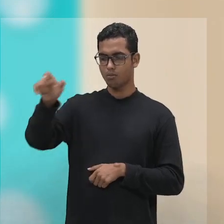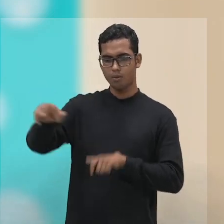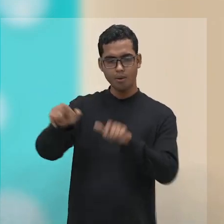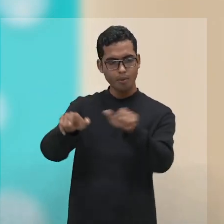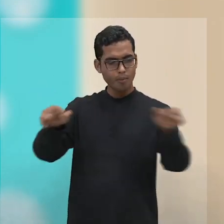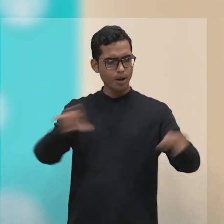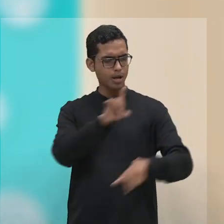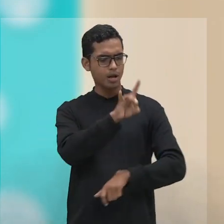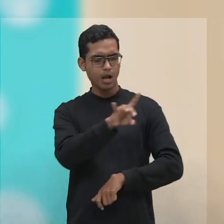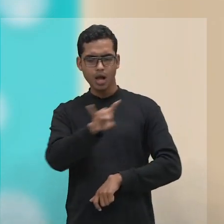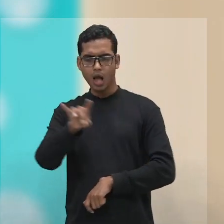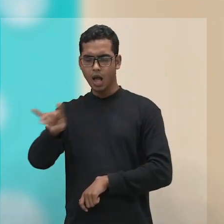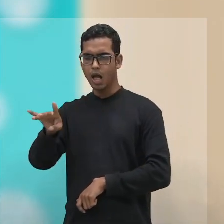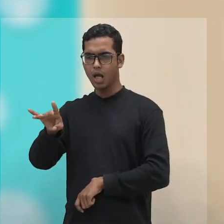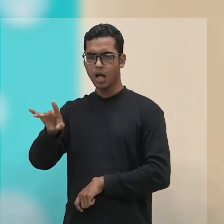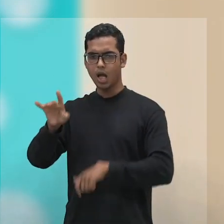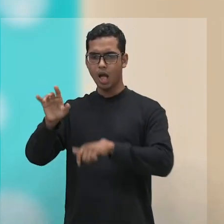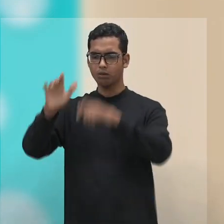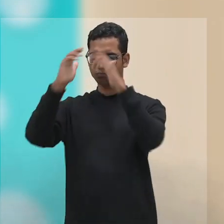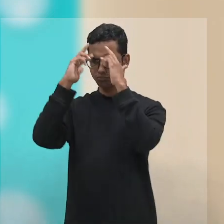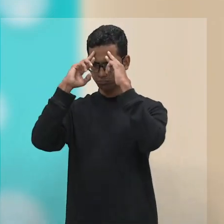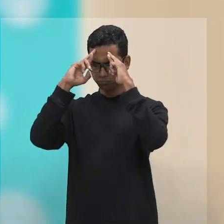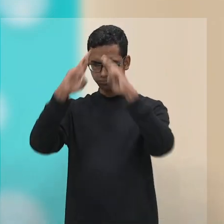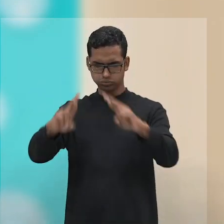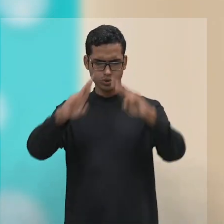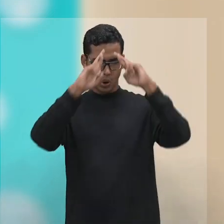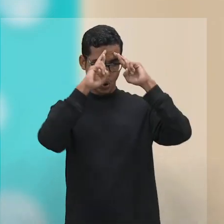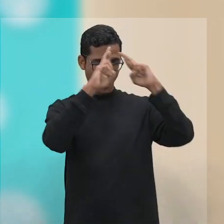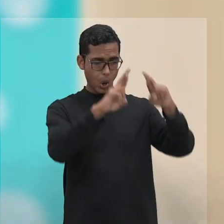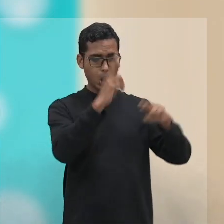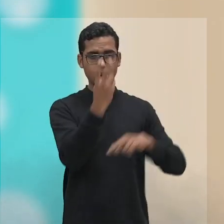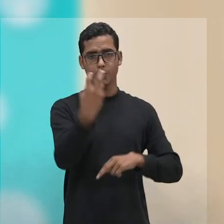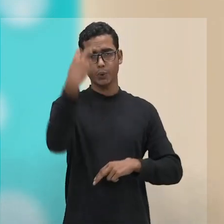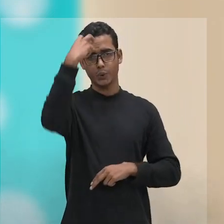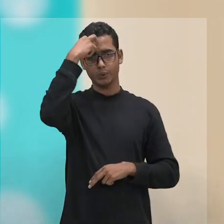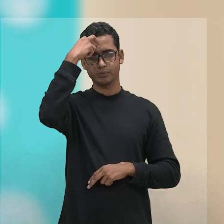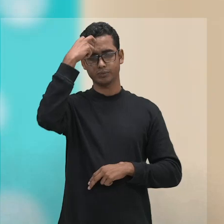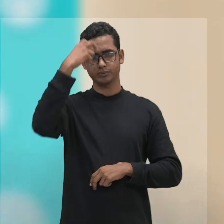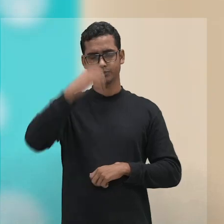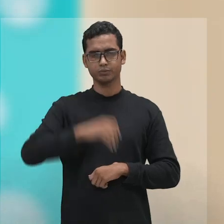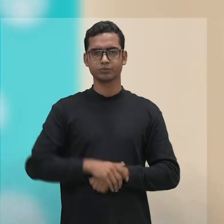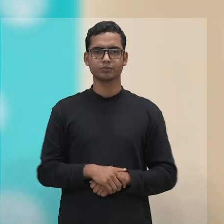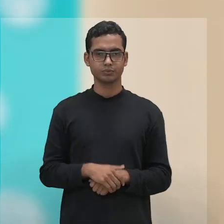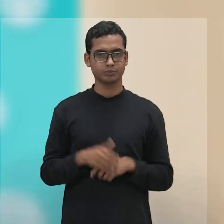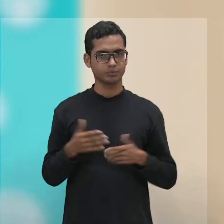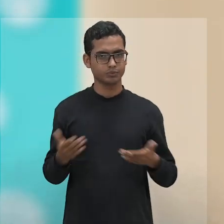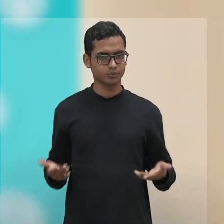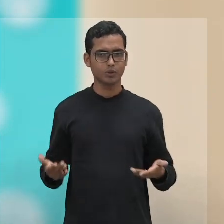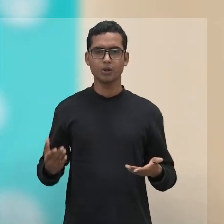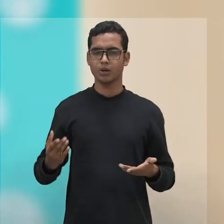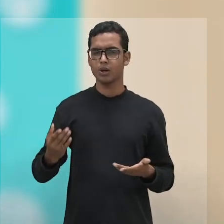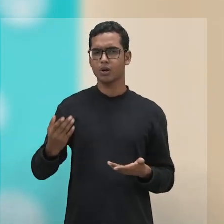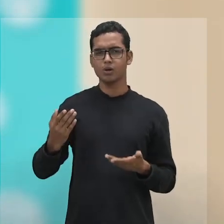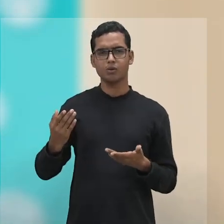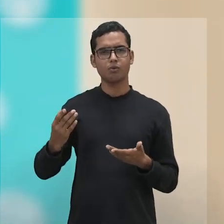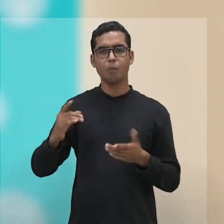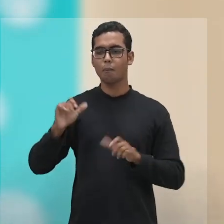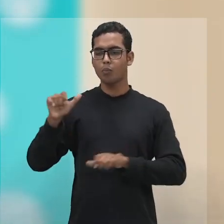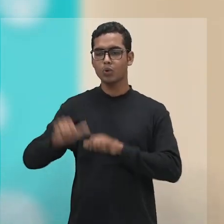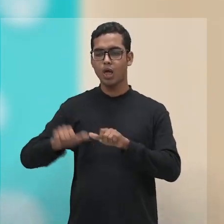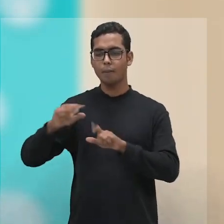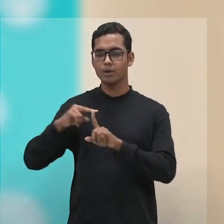daí, eu tenho um novo olhar, certo? Então, eu vou fazer o quê? Eu vou ressignificar esse olhar.